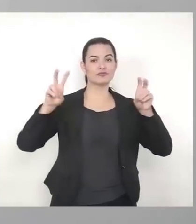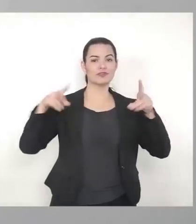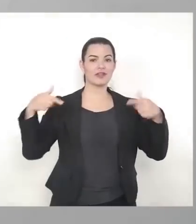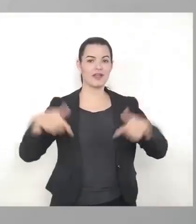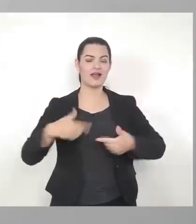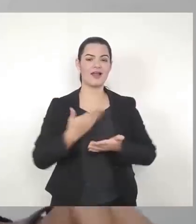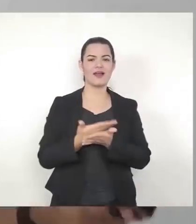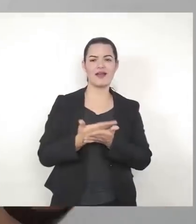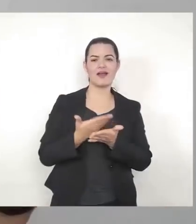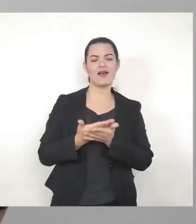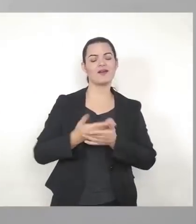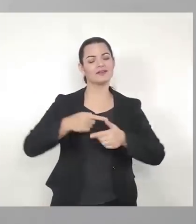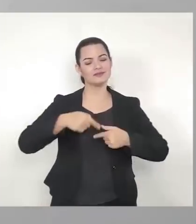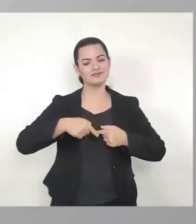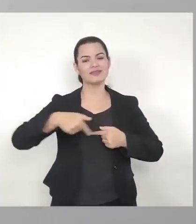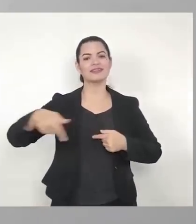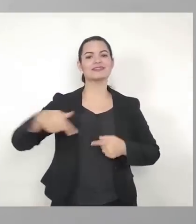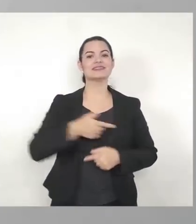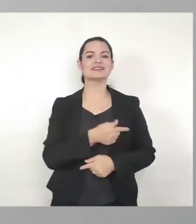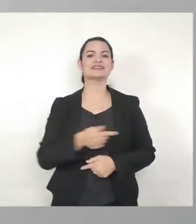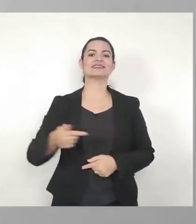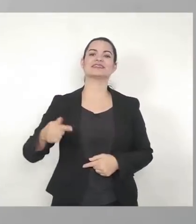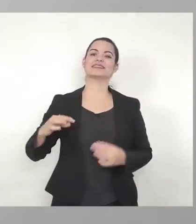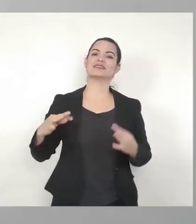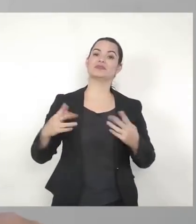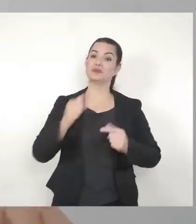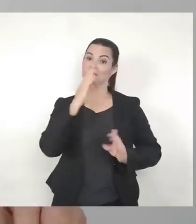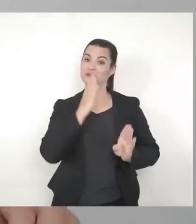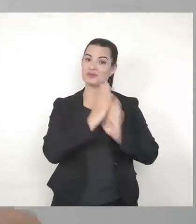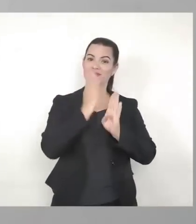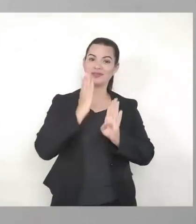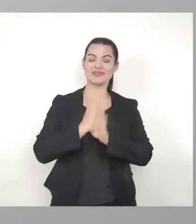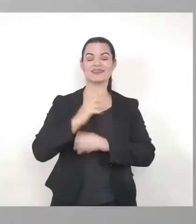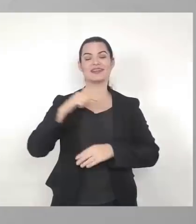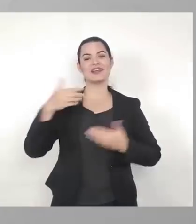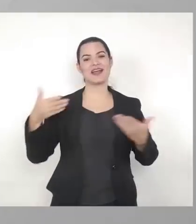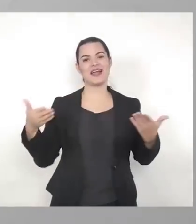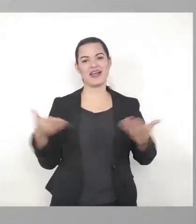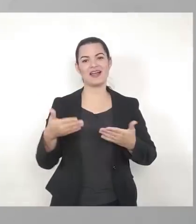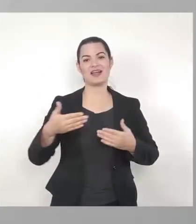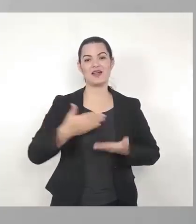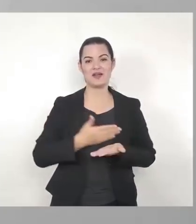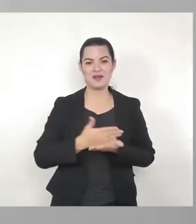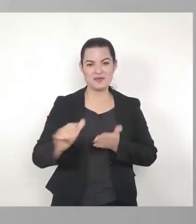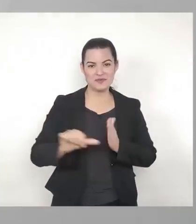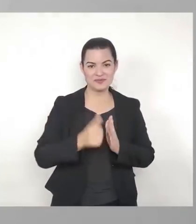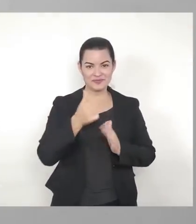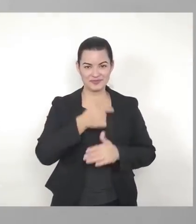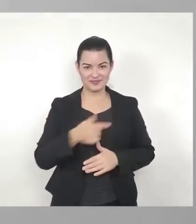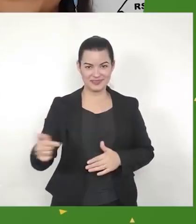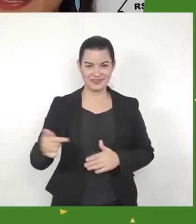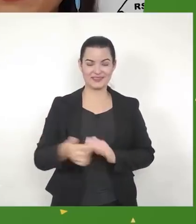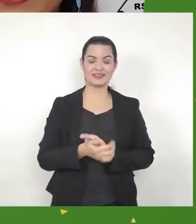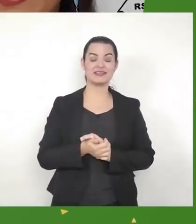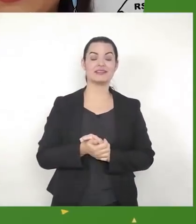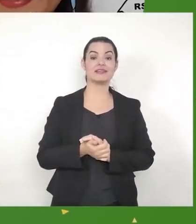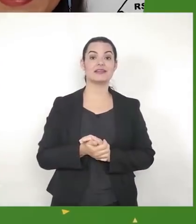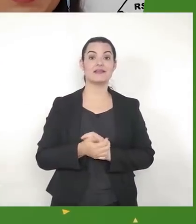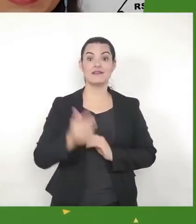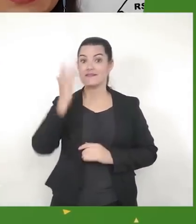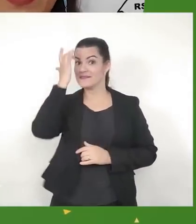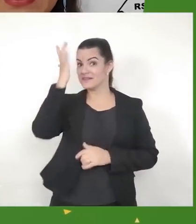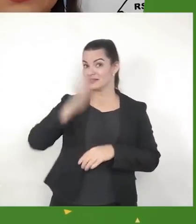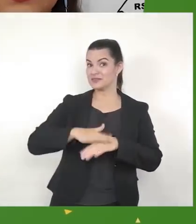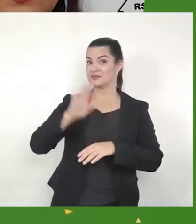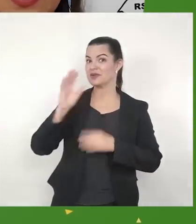fazendo todas as nossas conversas, fazendo as nossas descobertas ao longo dessa primeira semana. Para ficar